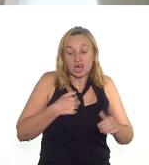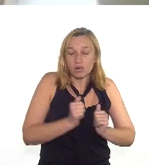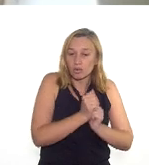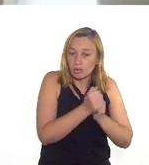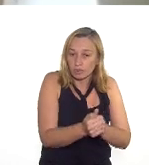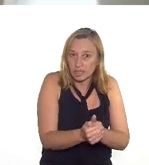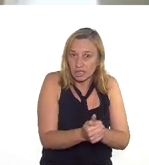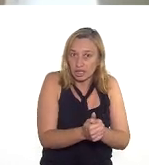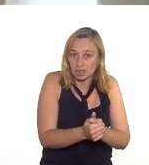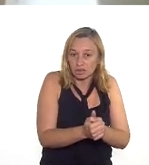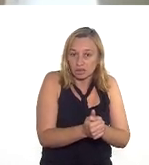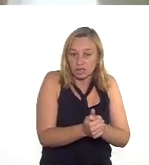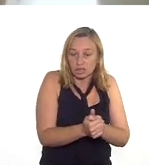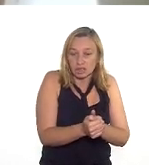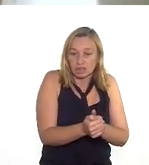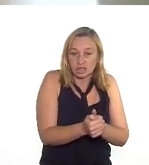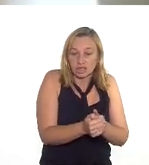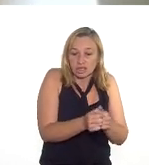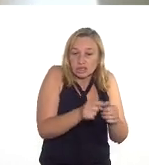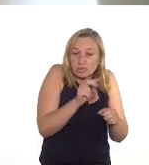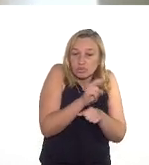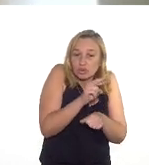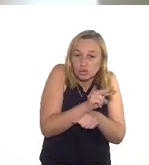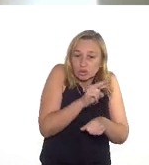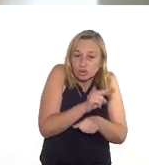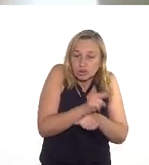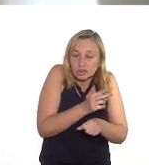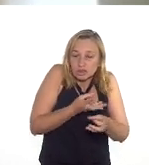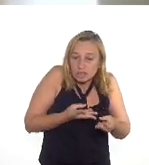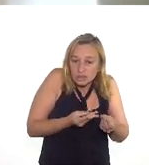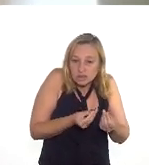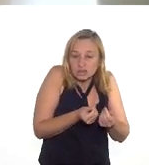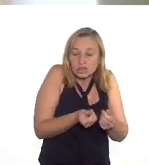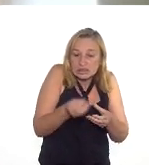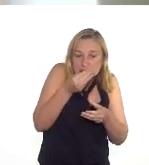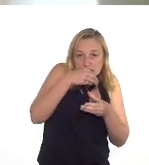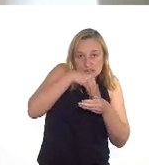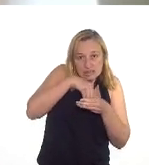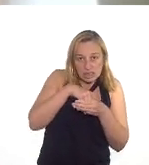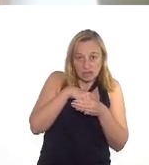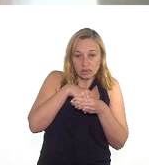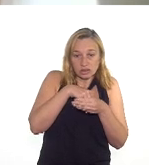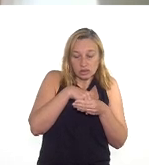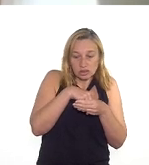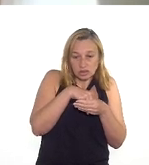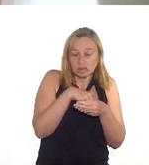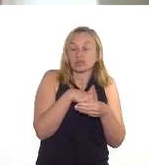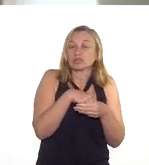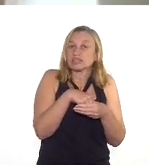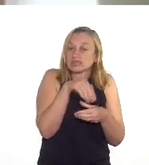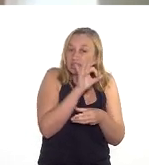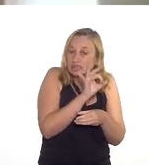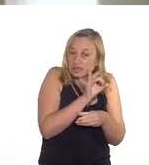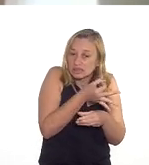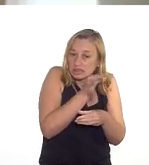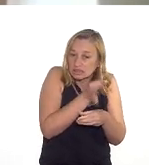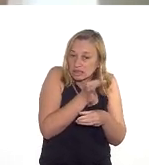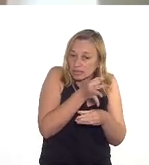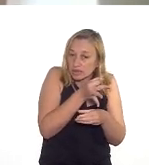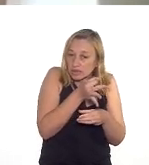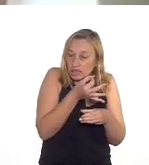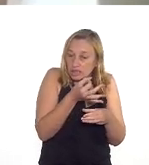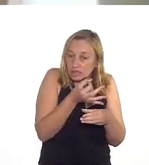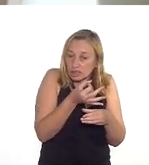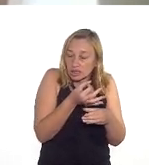acompanhei esse monitoramento das despesas internas efetivamente realizadas